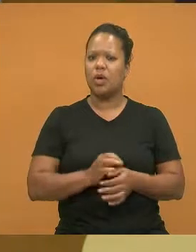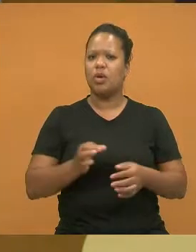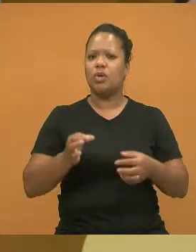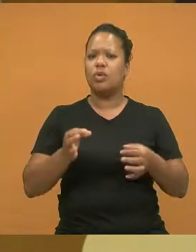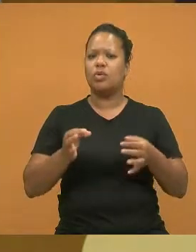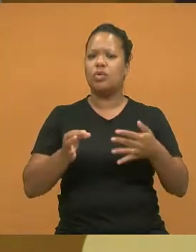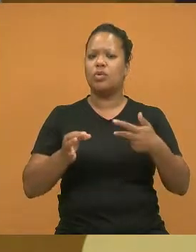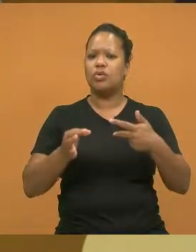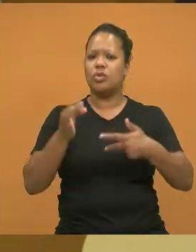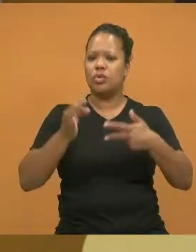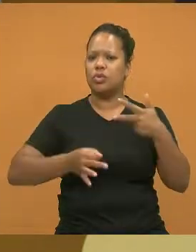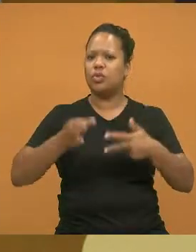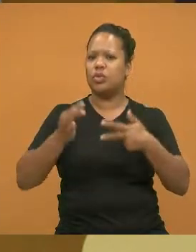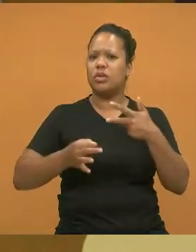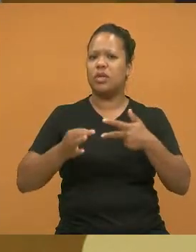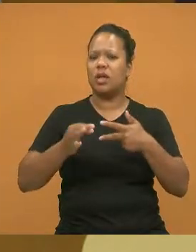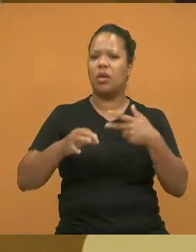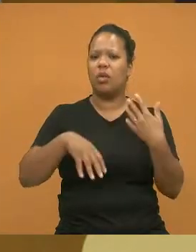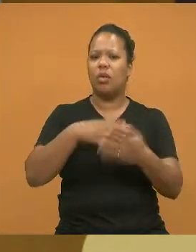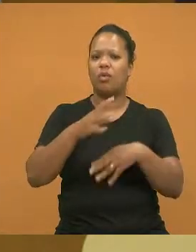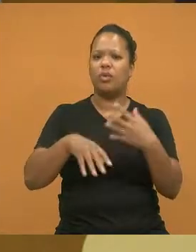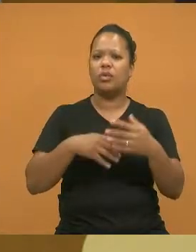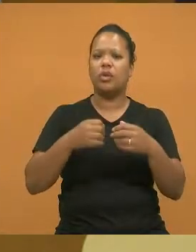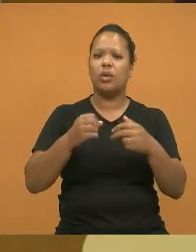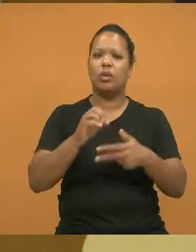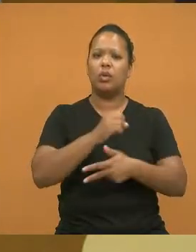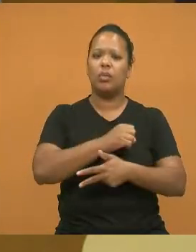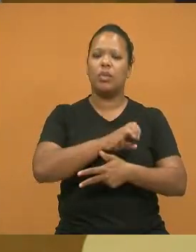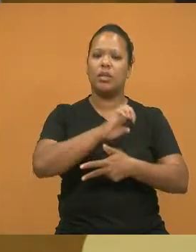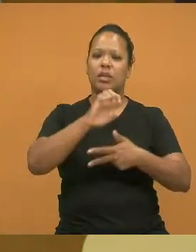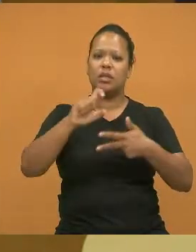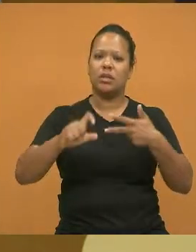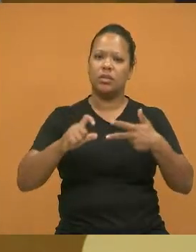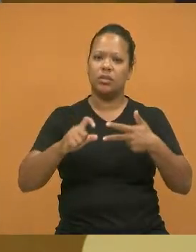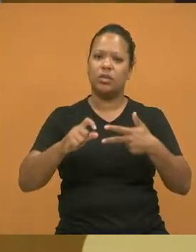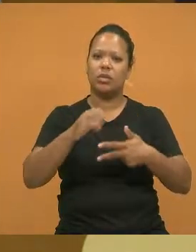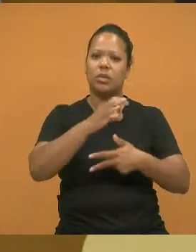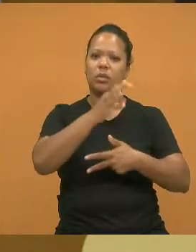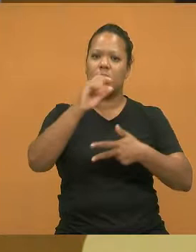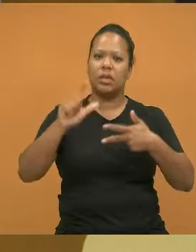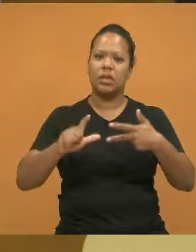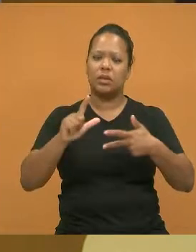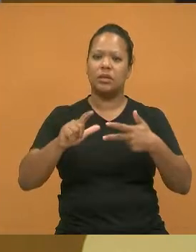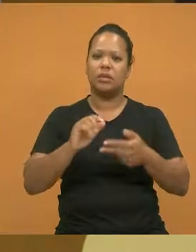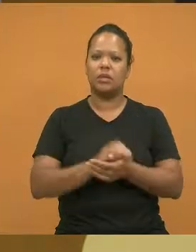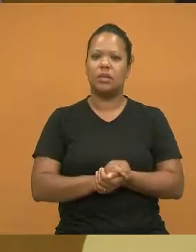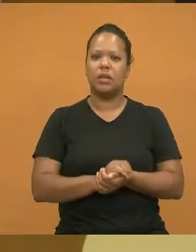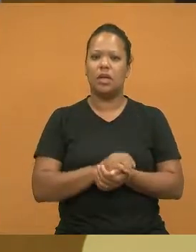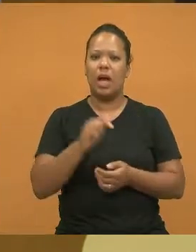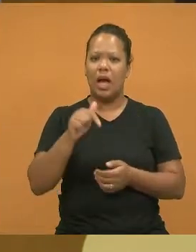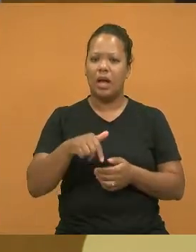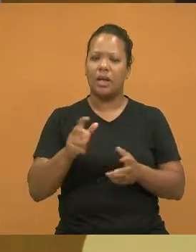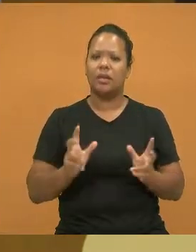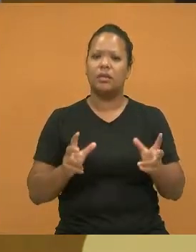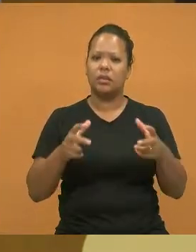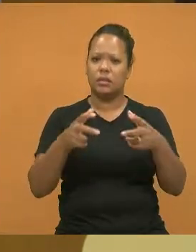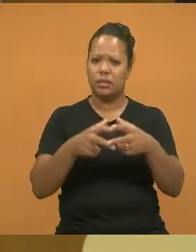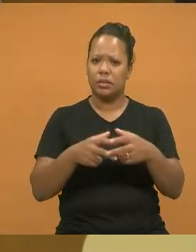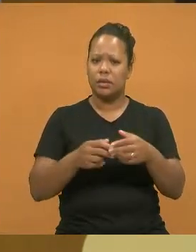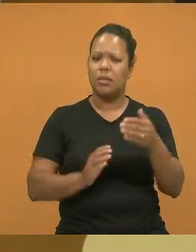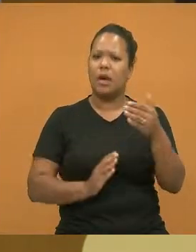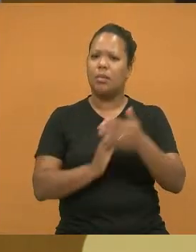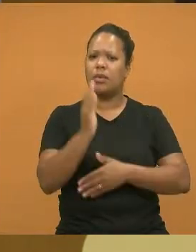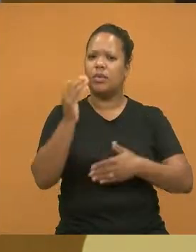se confundir com o Poder Executivo e o Legislativo. Essa casa, na semana passada, aprovou um projeto